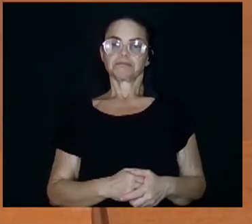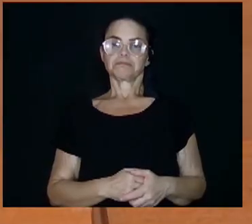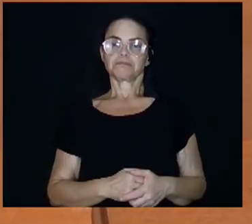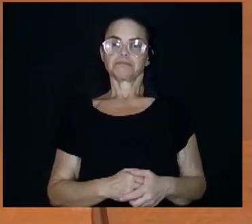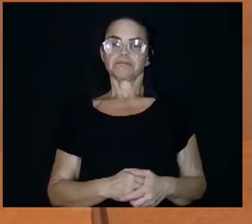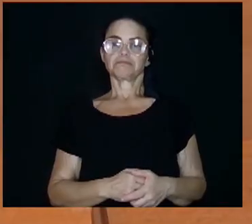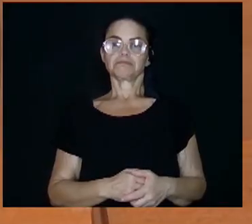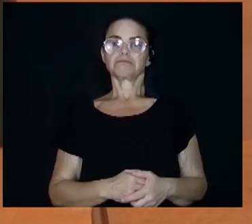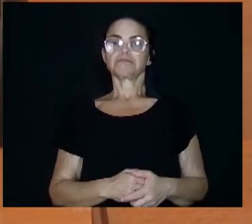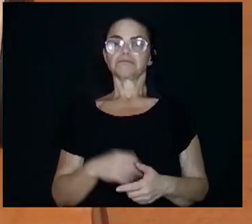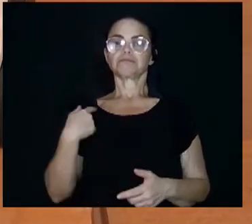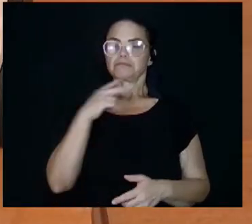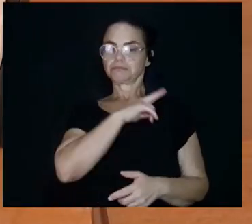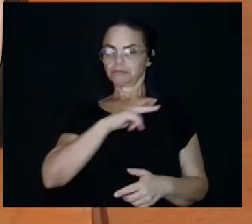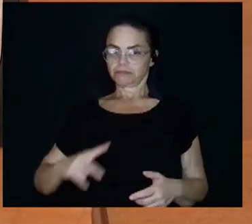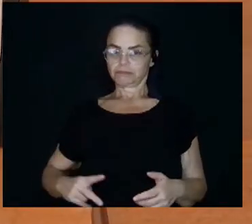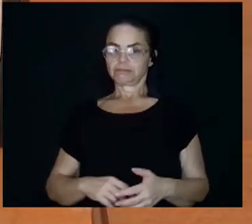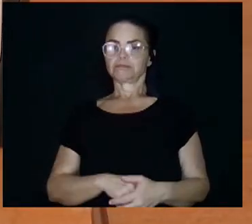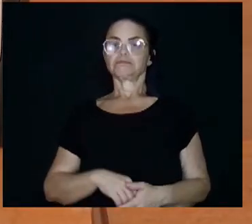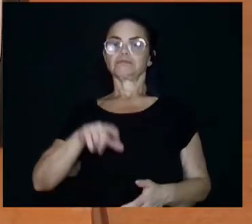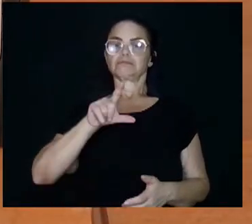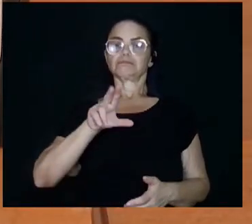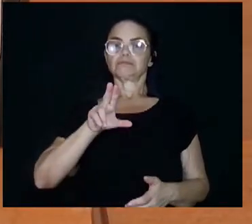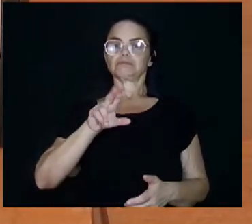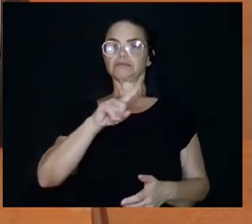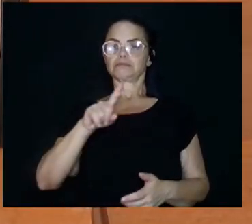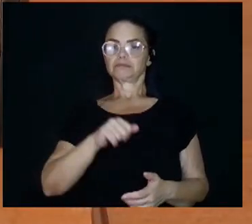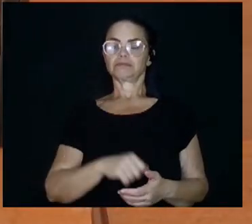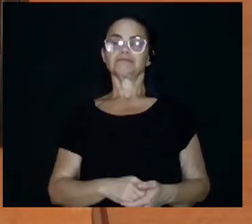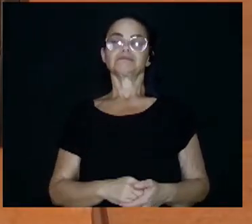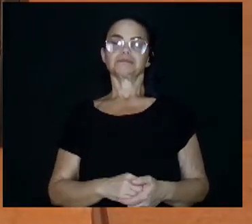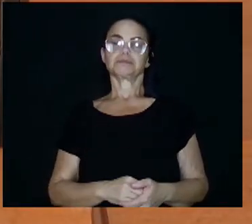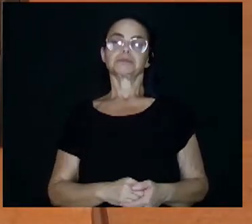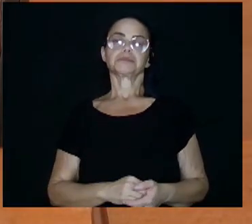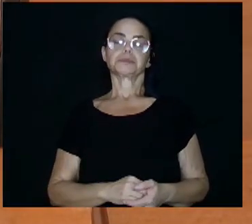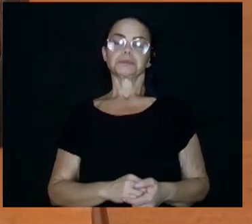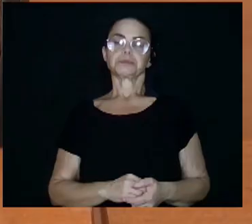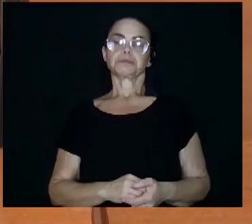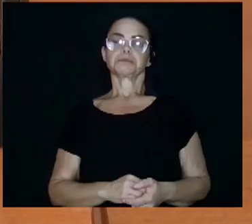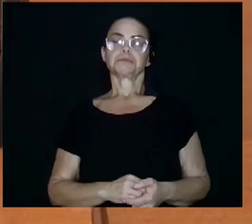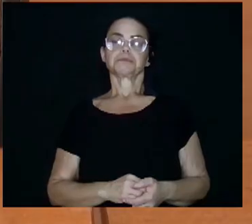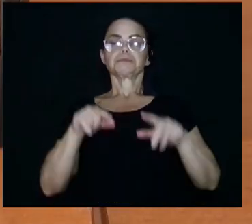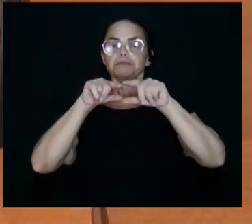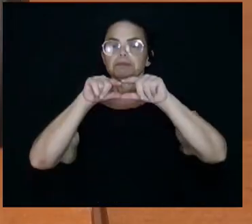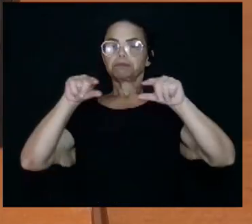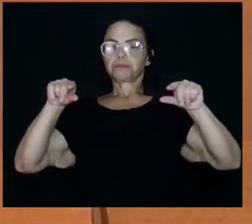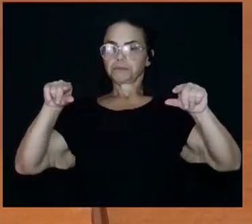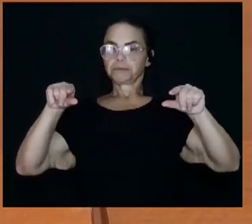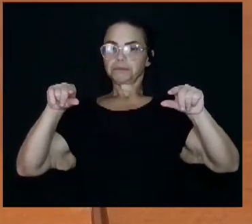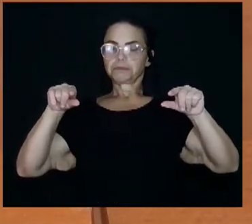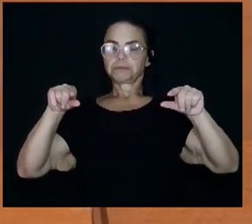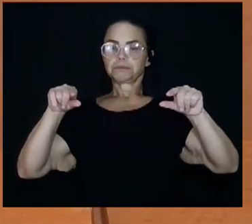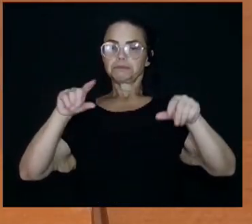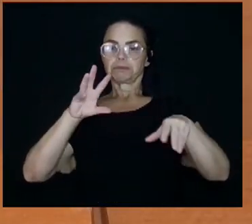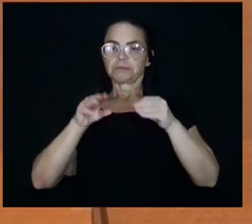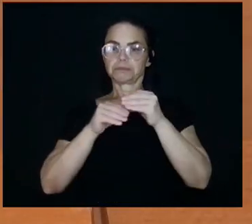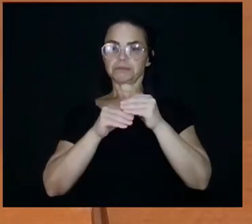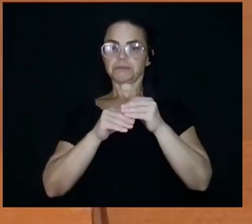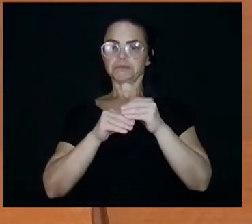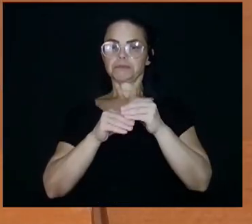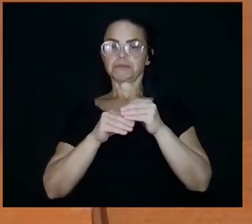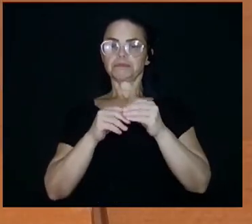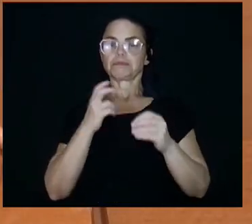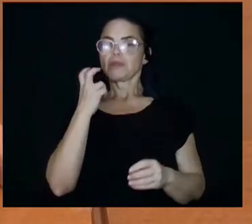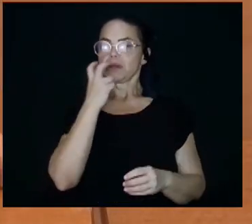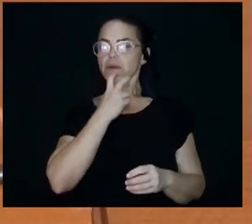presidente Luiz Rossini. Uma frase para finalizar: não complete a pessoa que gagueja, seja um bom